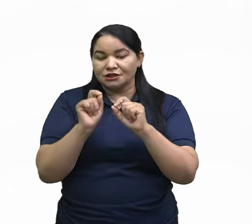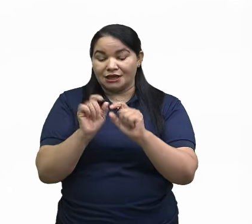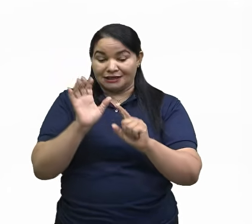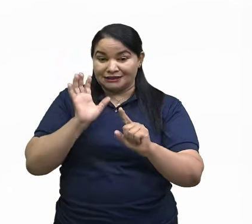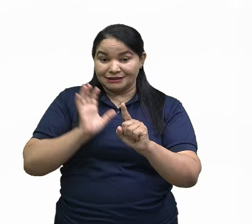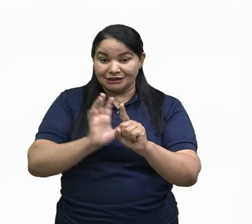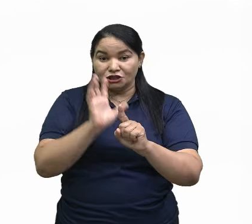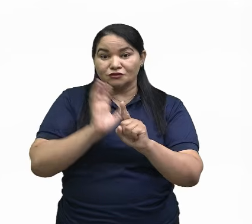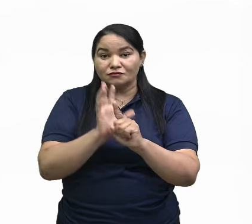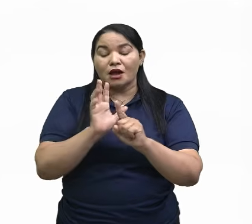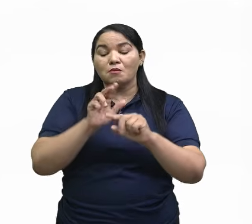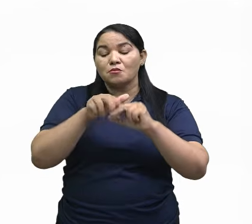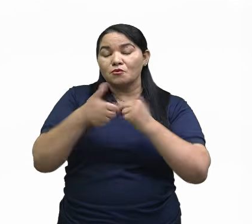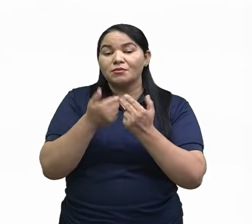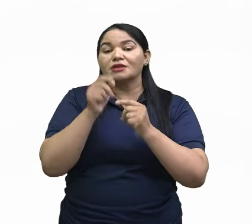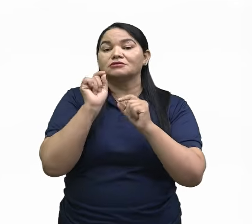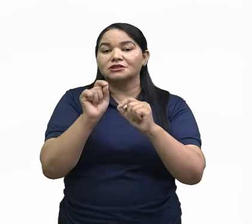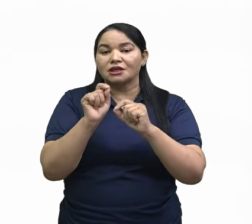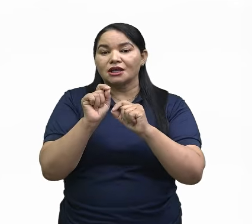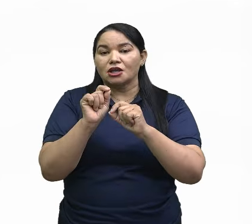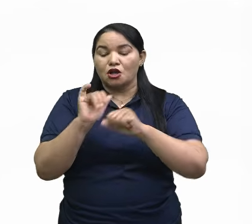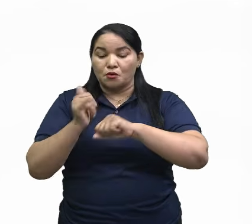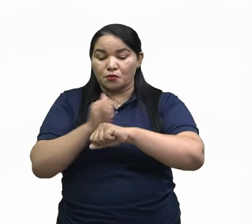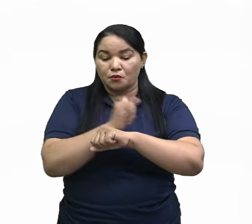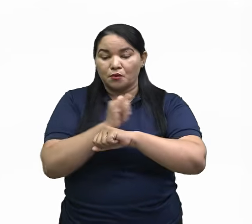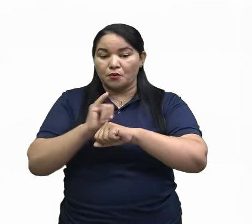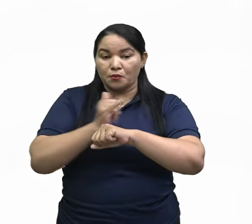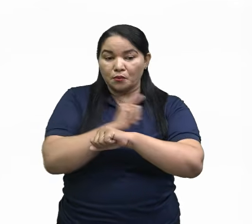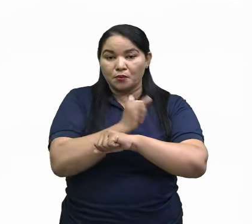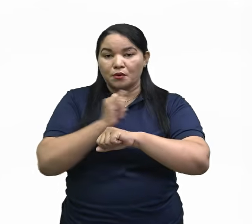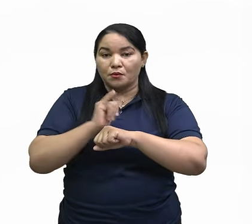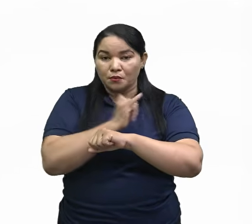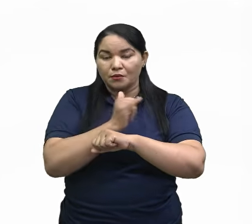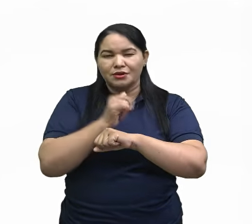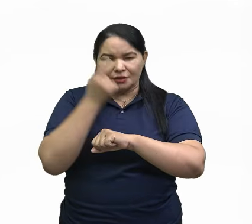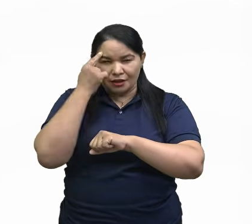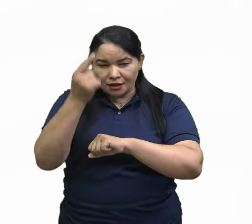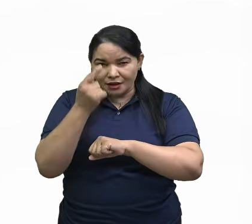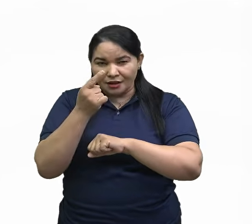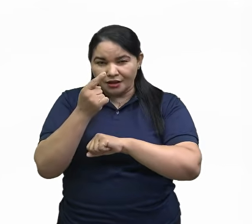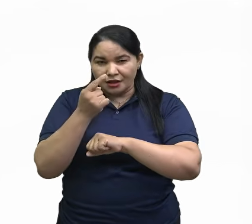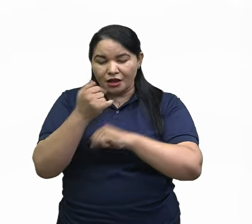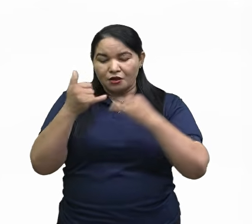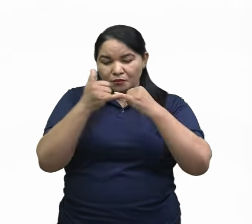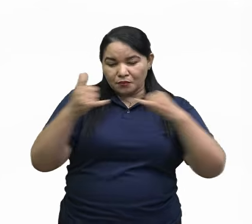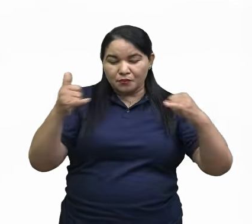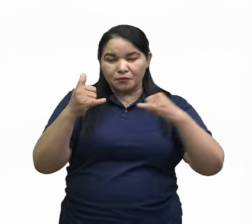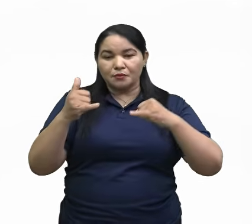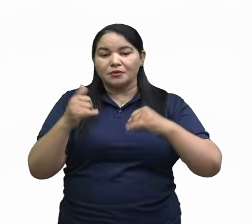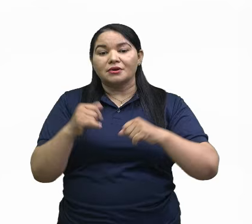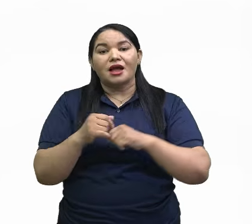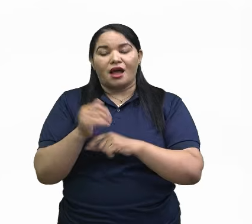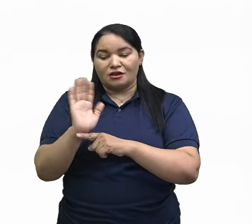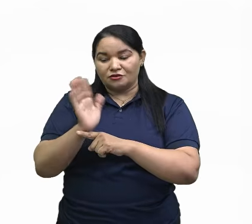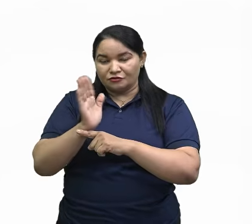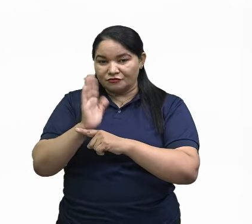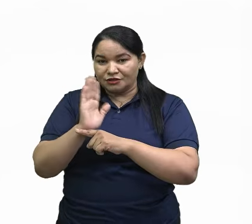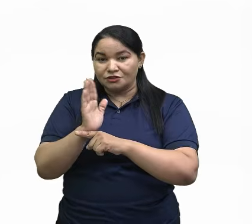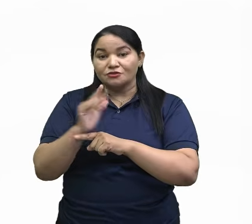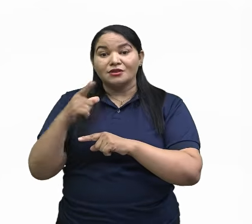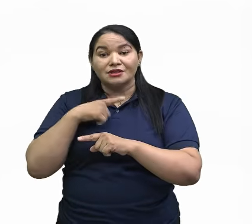provocada a partir de uma corrente elétrica. Então, o funcionamento é esse, né? Como eu mostrei agora há pouco no vídeo para vocês,